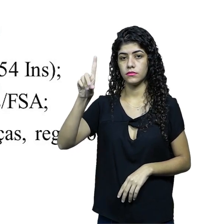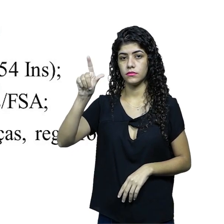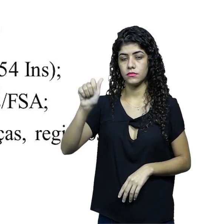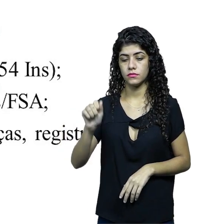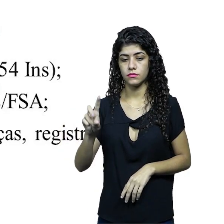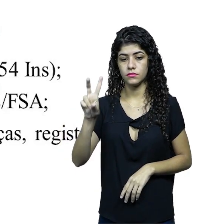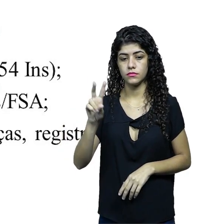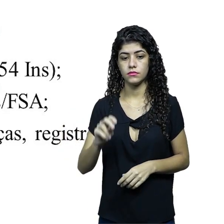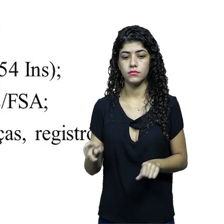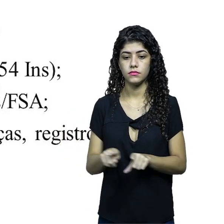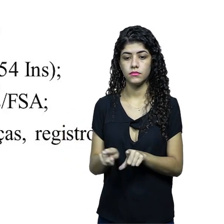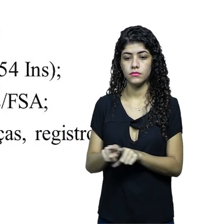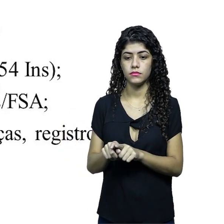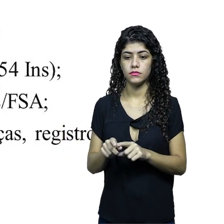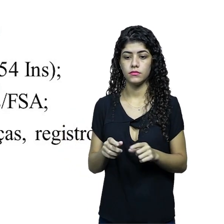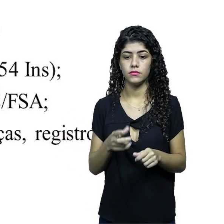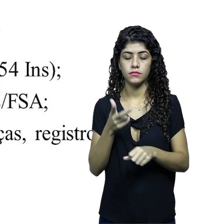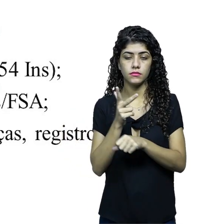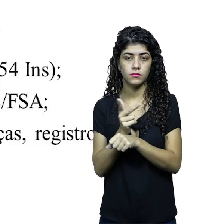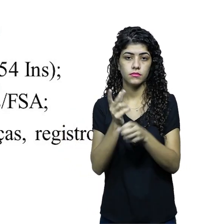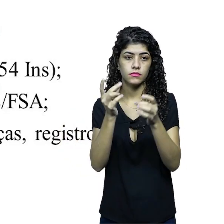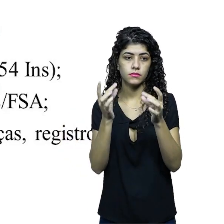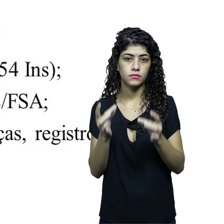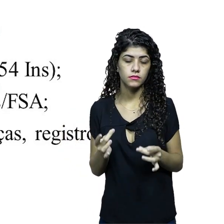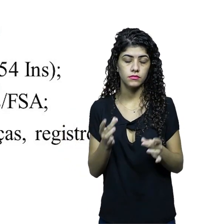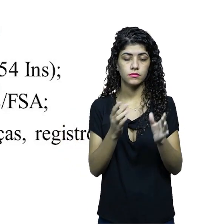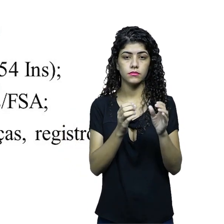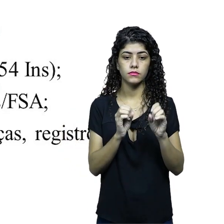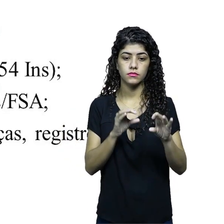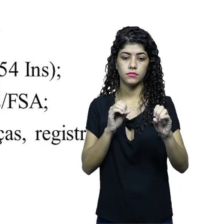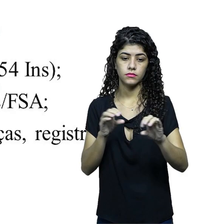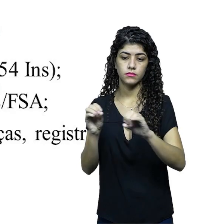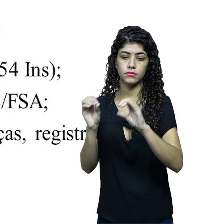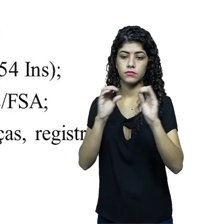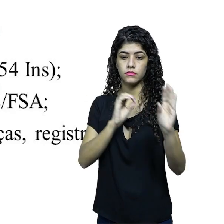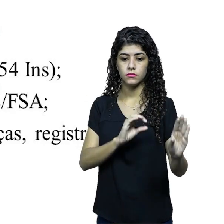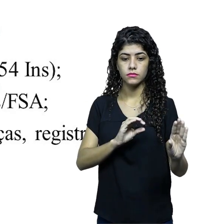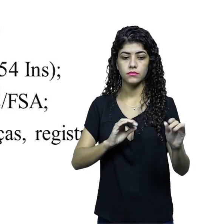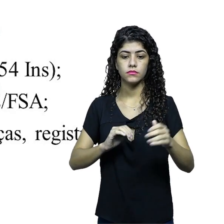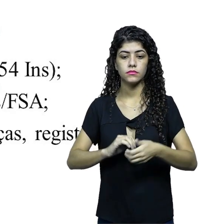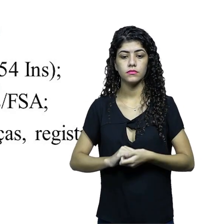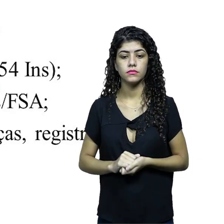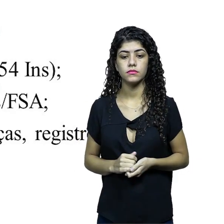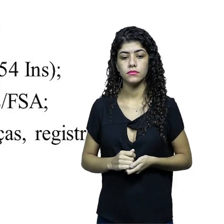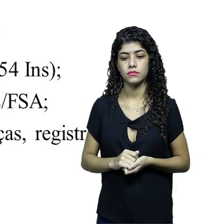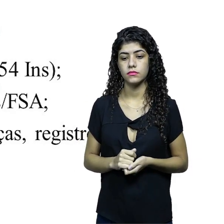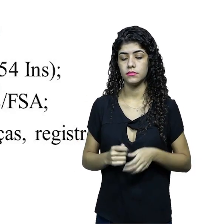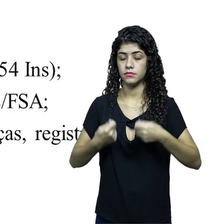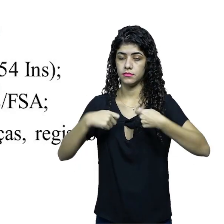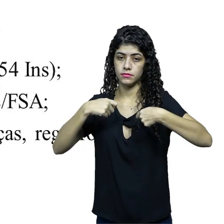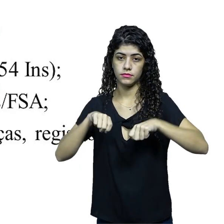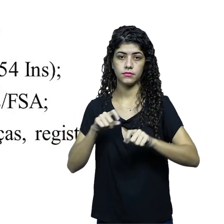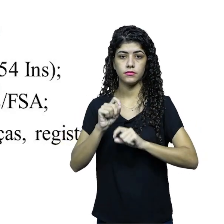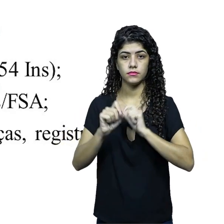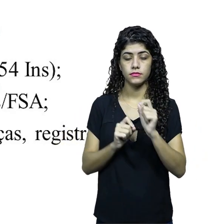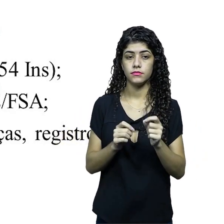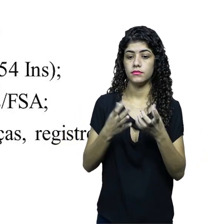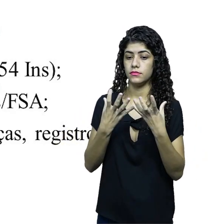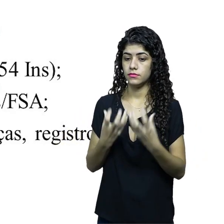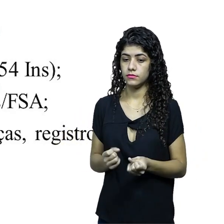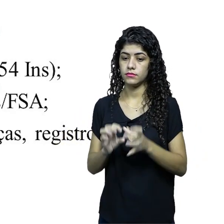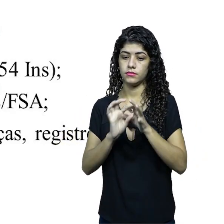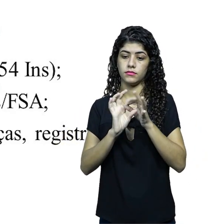normativas, o tutorial de acesso a sistemas no site do BRDE, o FSA,